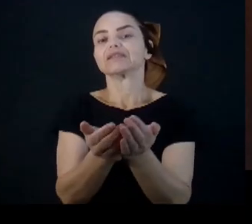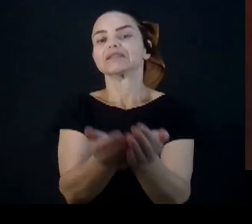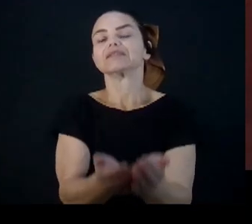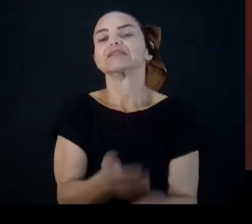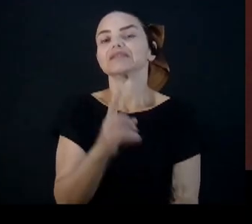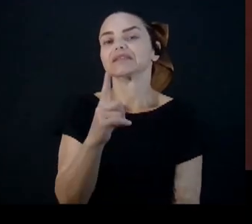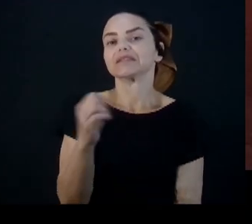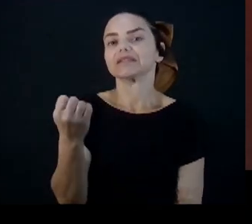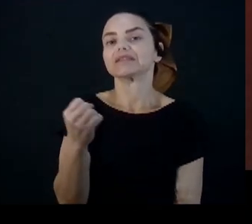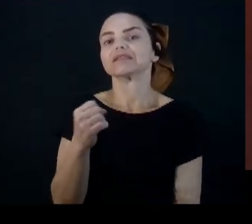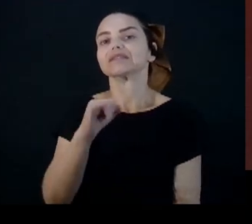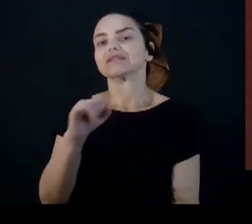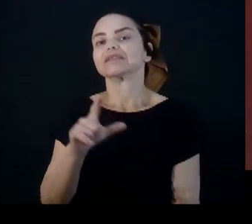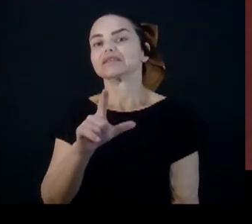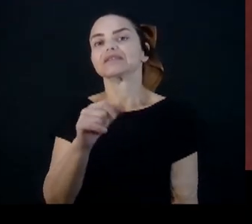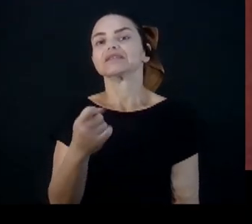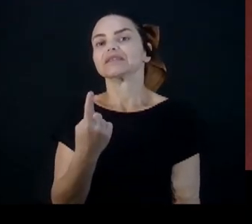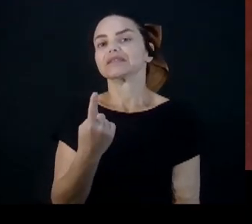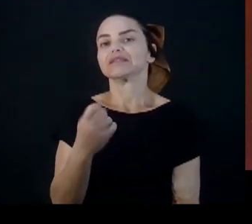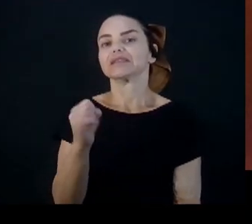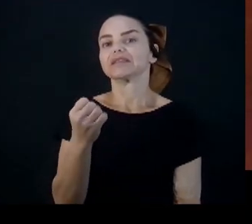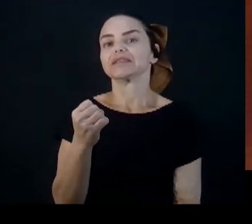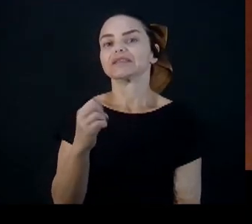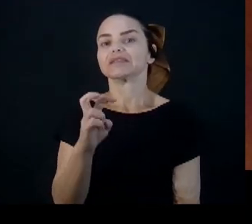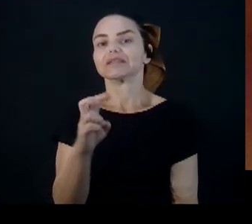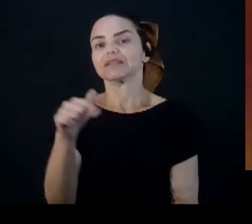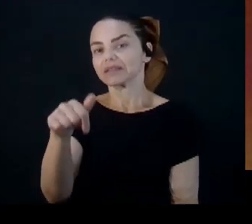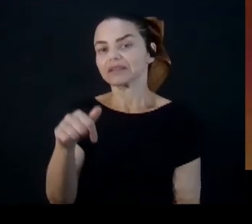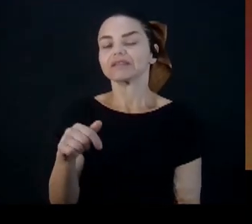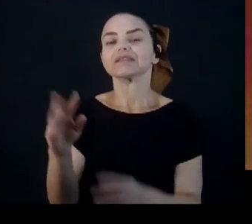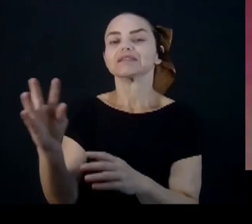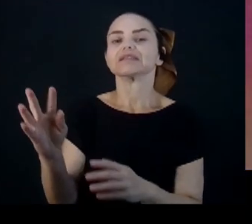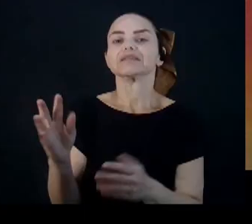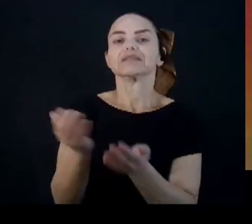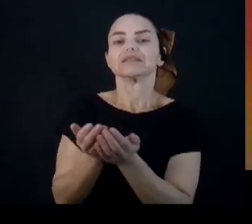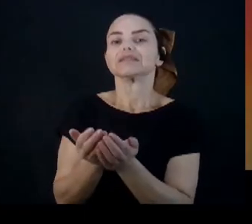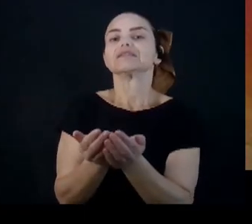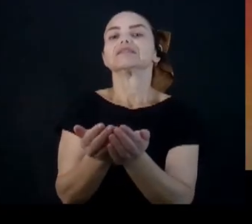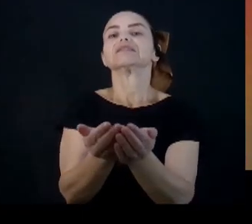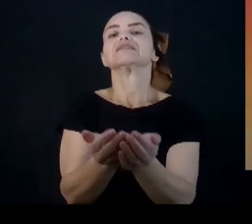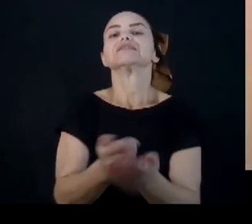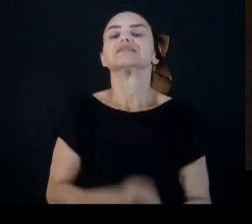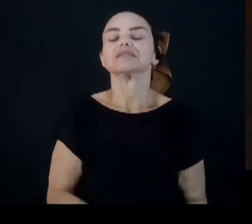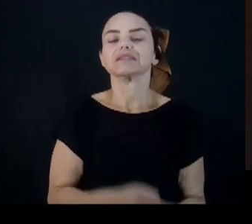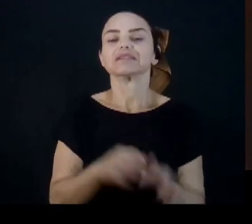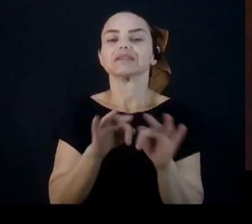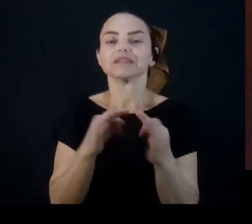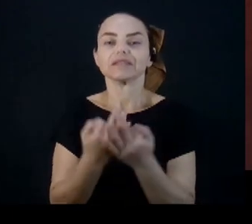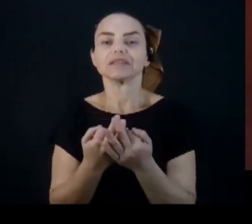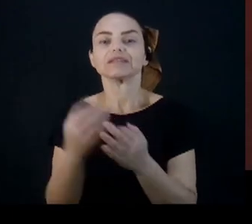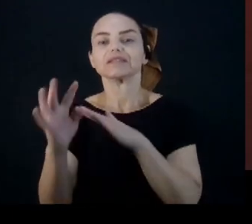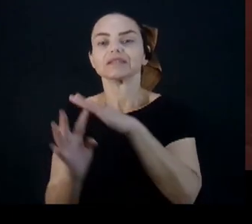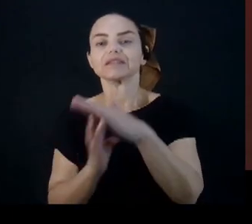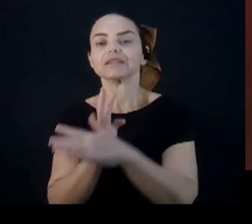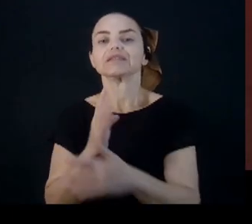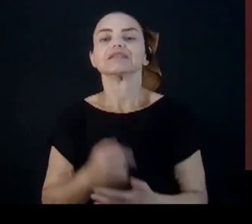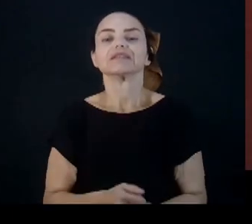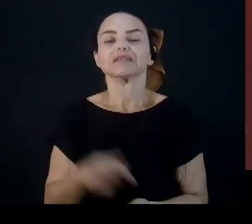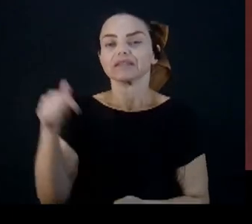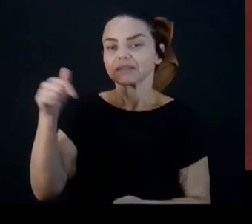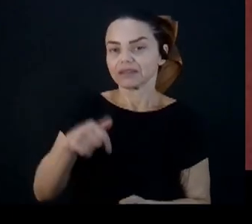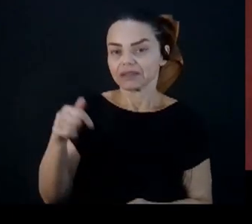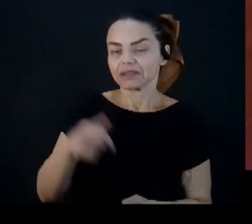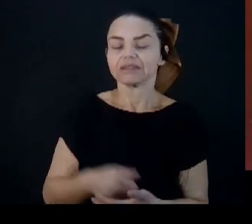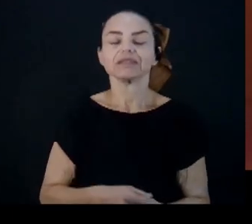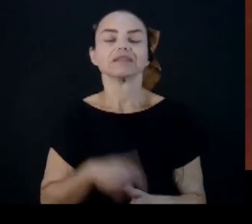julho de 1857, trazendo uma outra leva de famílias de imigrantes que vieram para cá para trabalhar